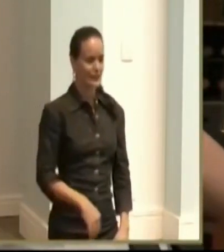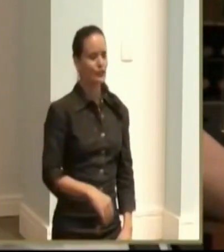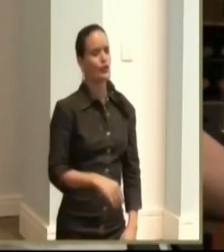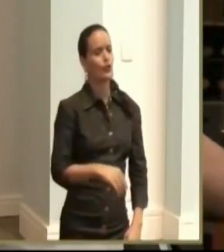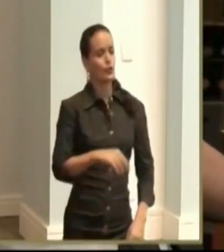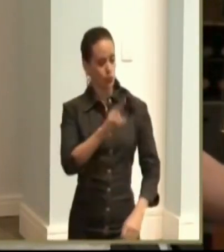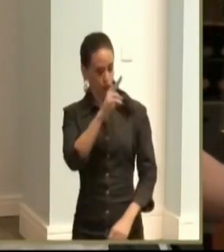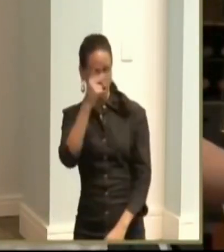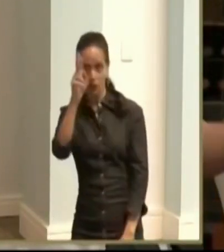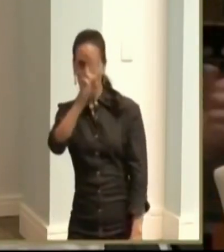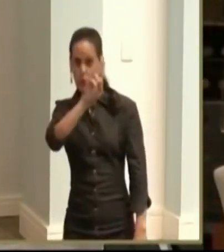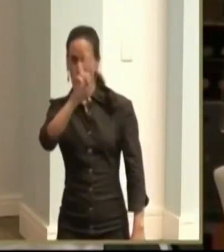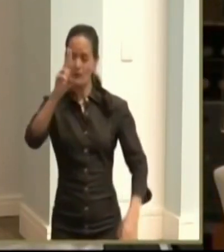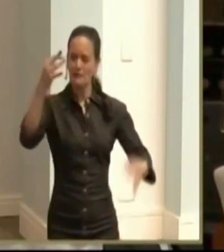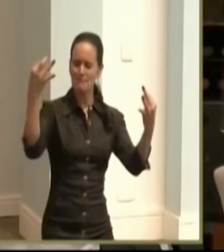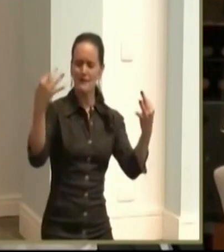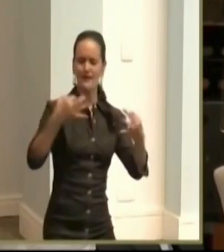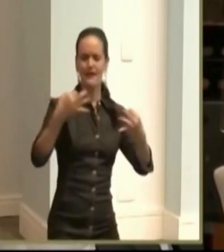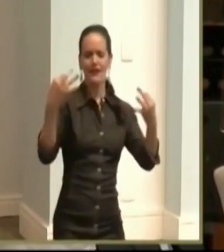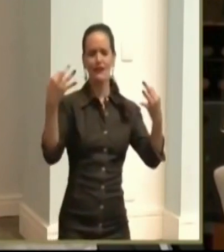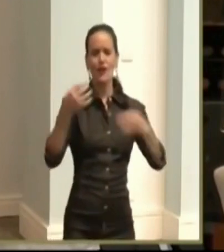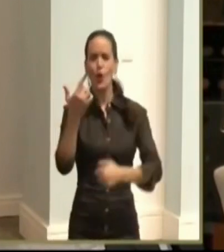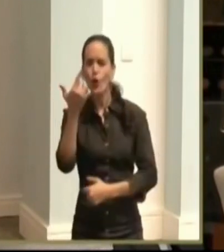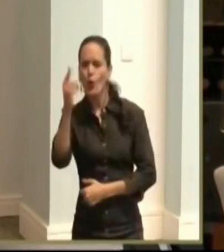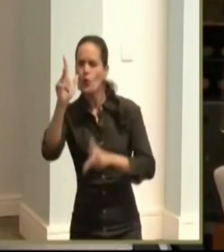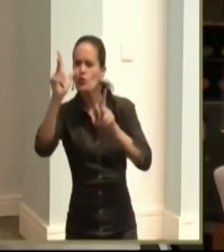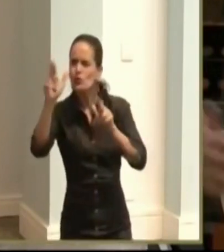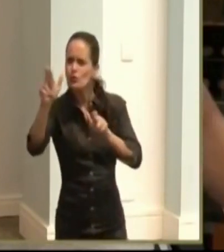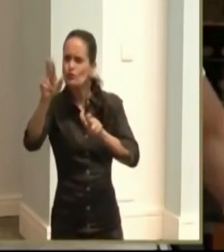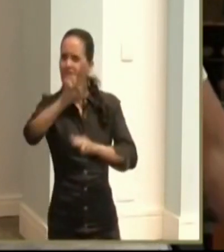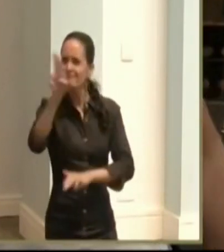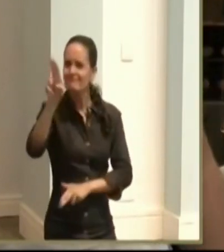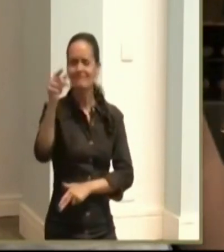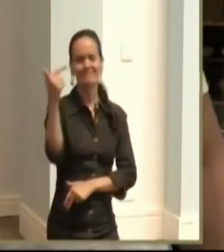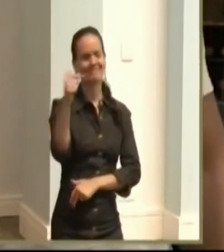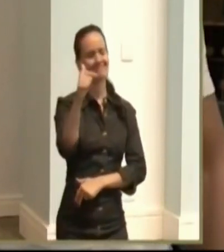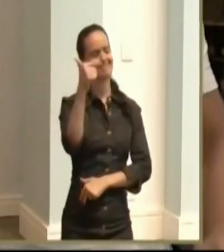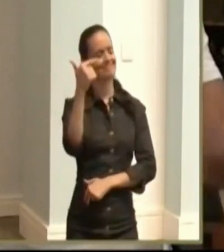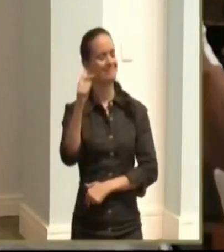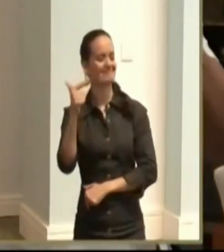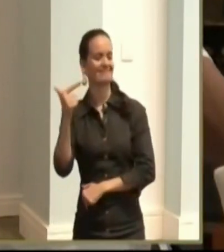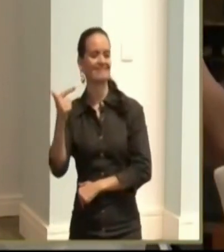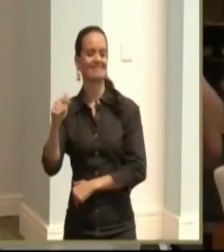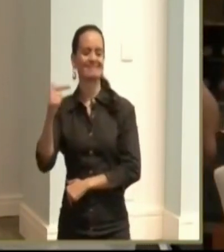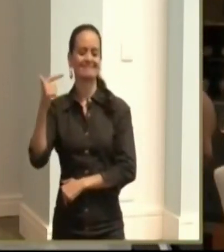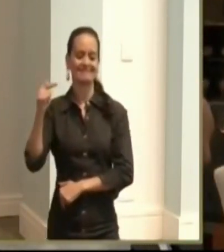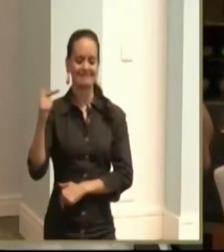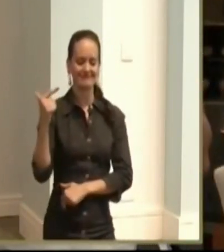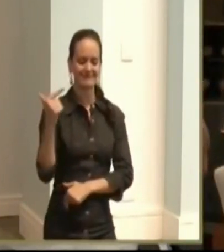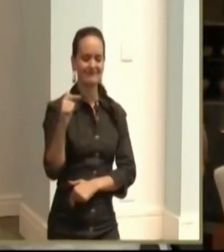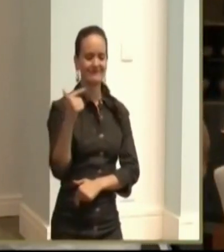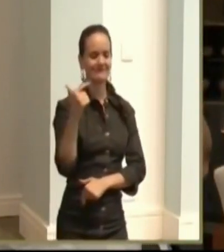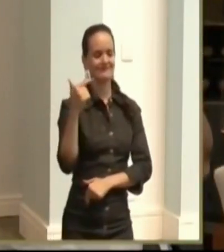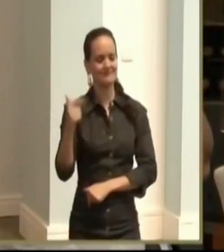Nome igual jamais foi visto. Este nome traz